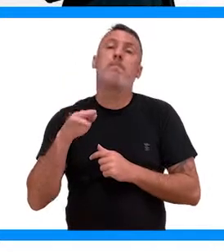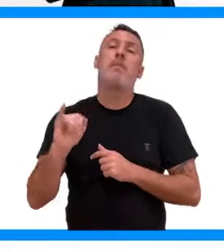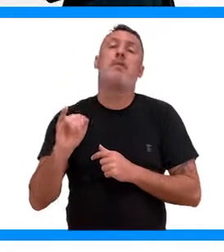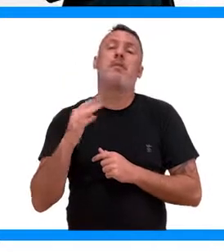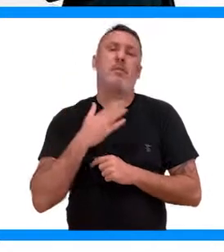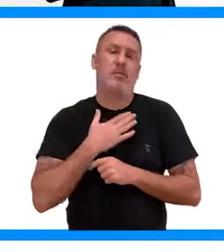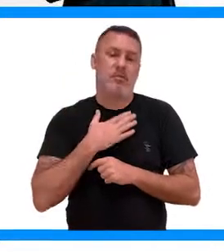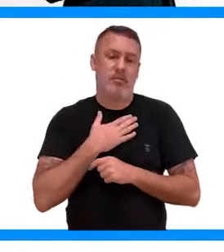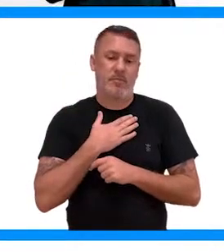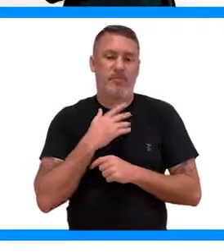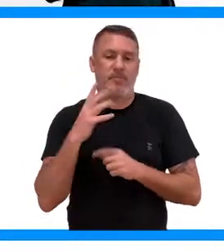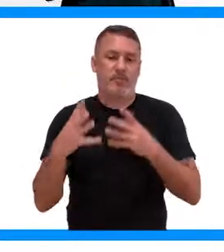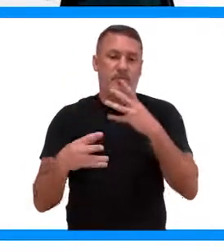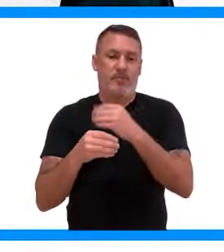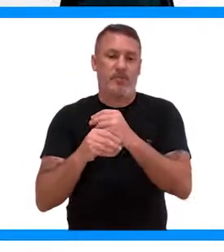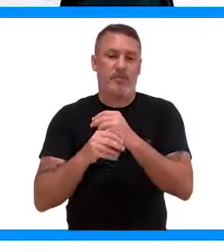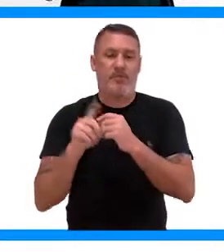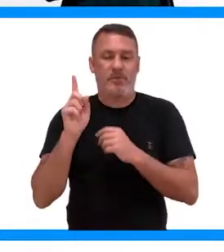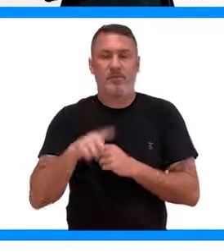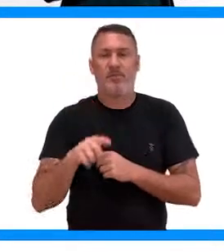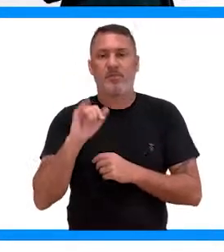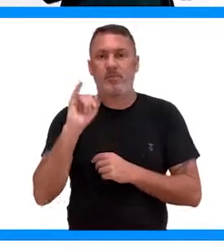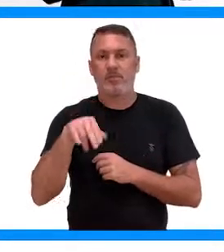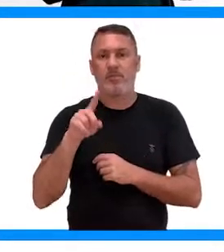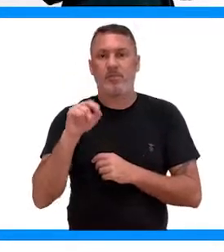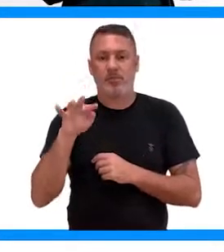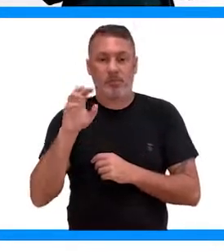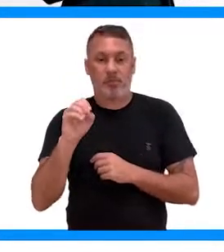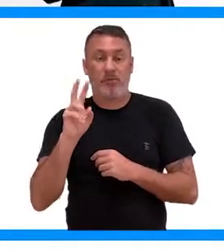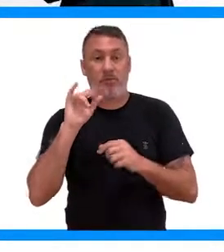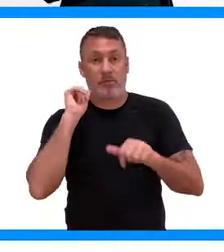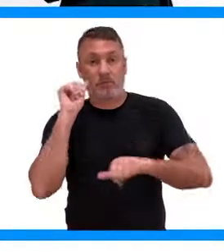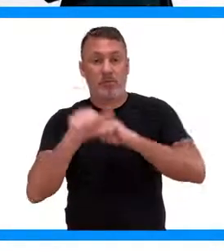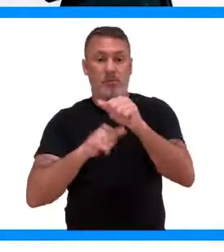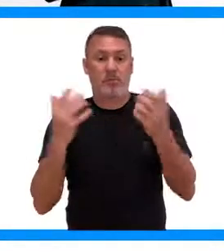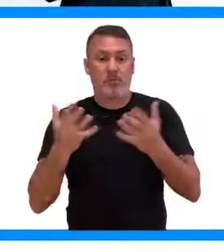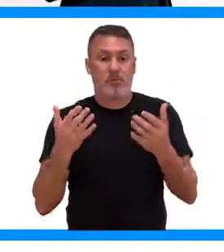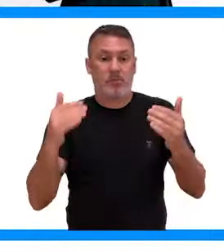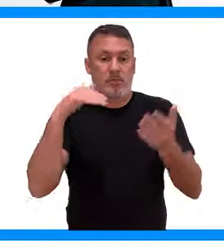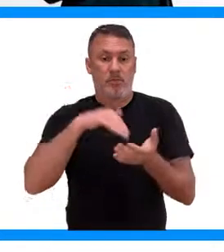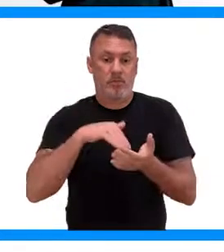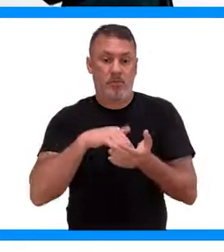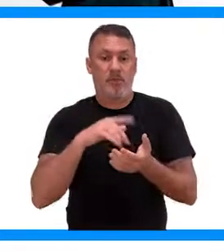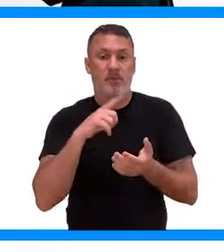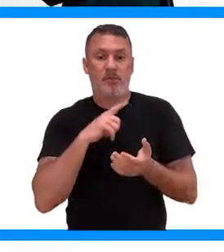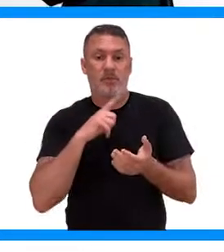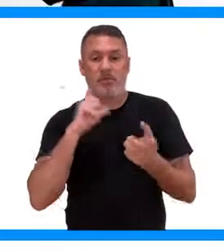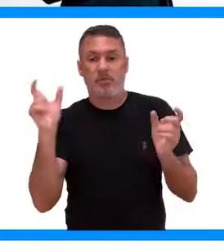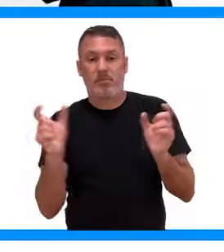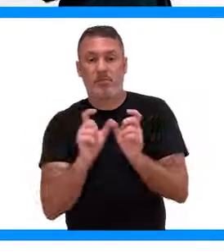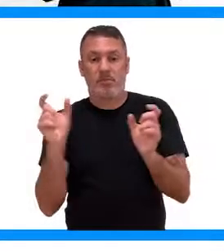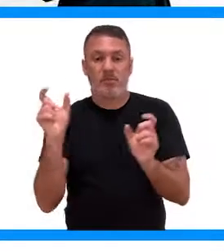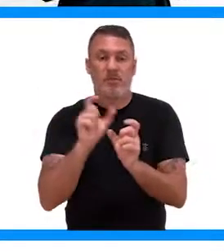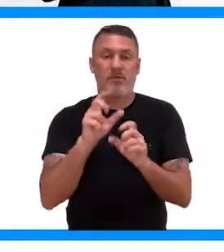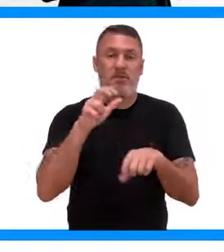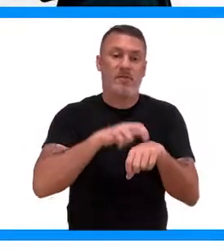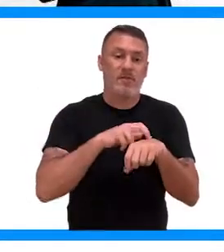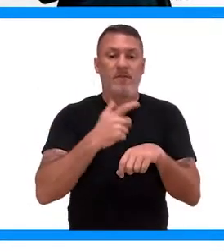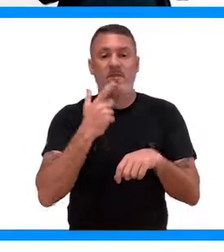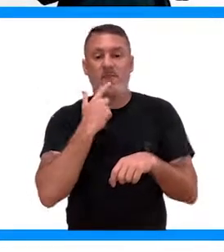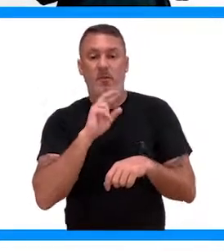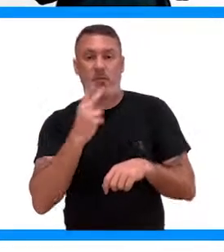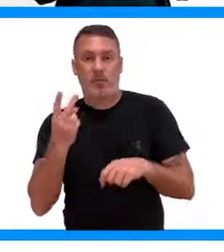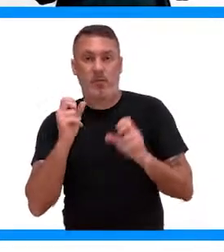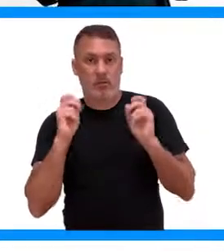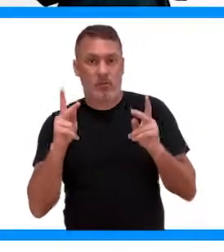e para mim, que tem a preposição, é o complemento indireto. Nós vamos transformar o para mim por me e vamos transformar